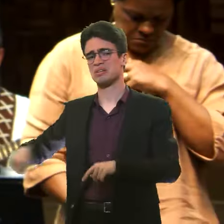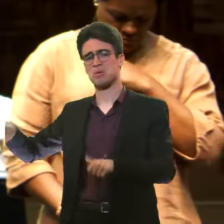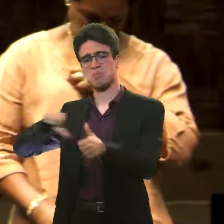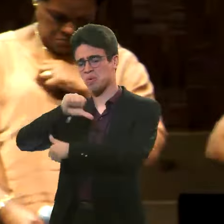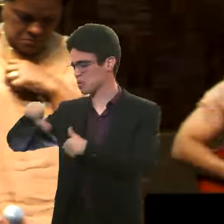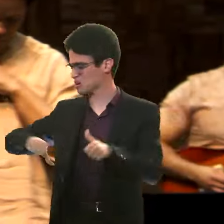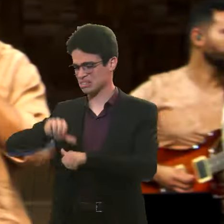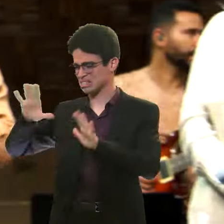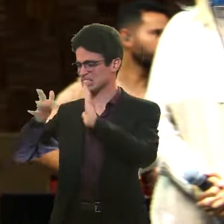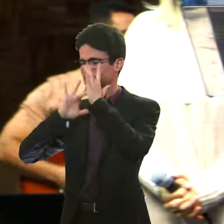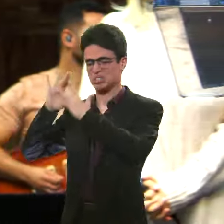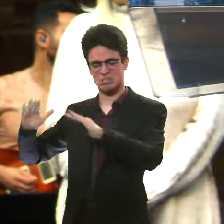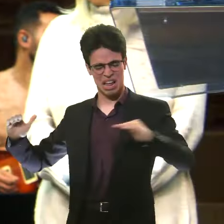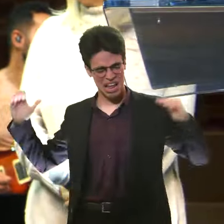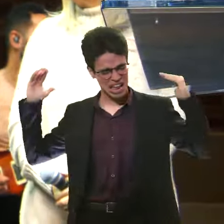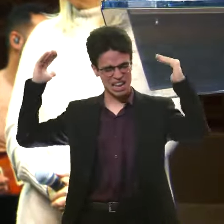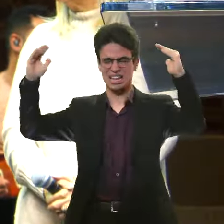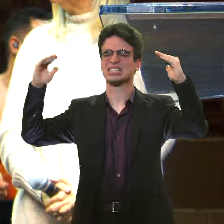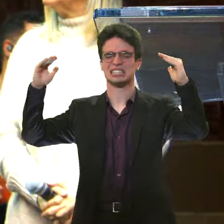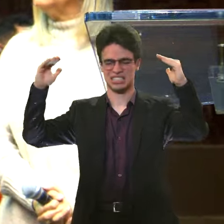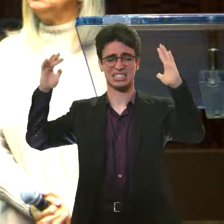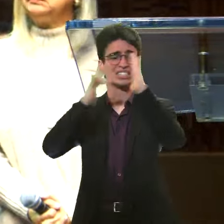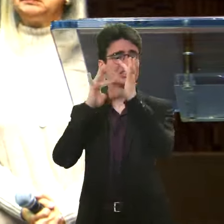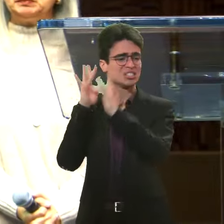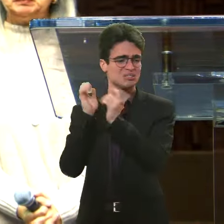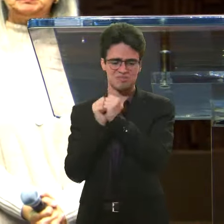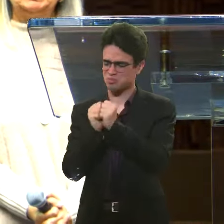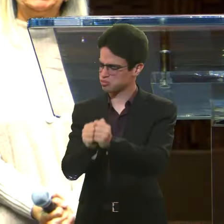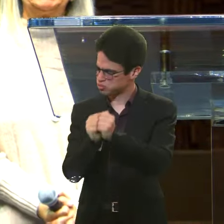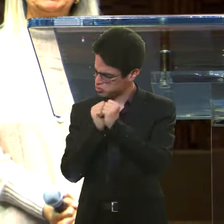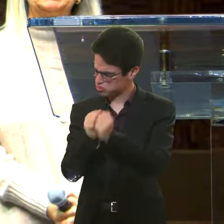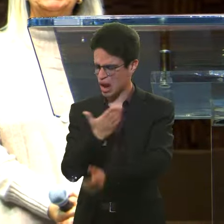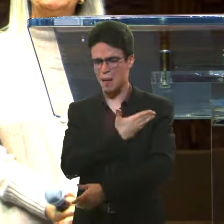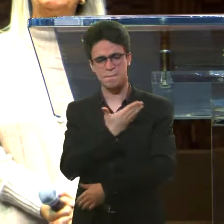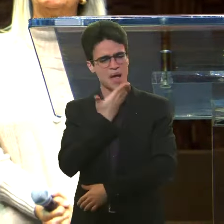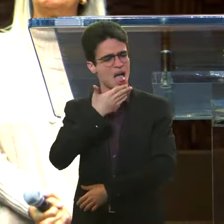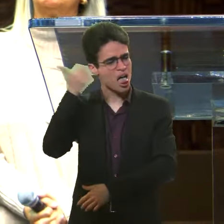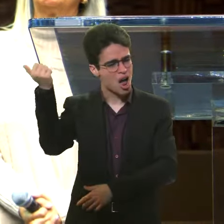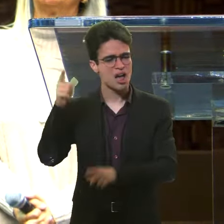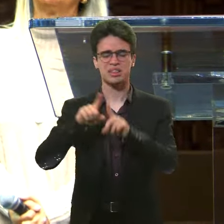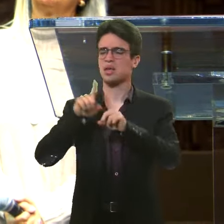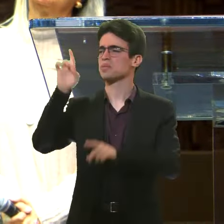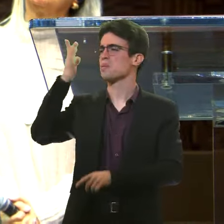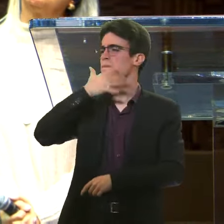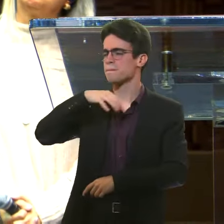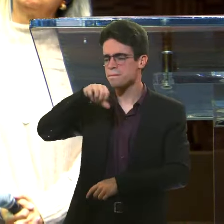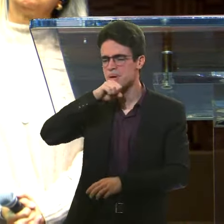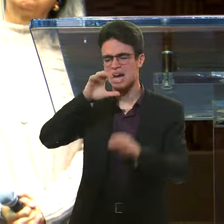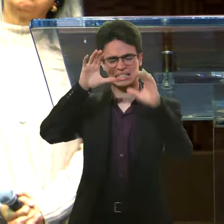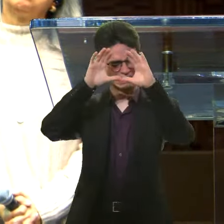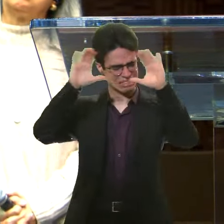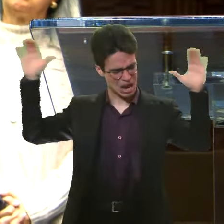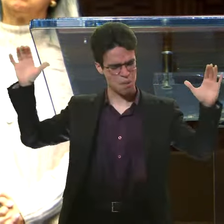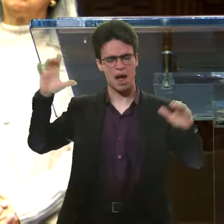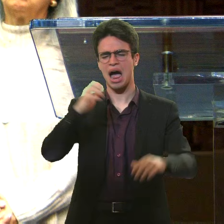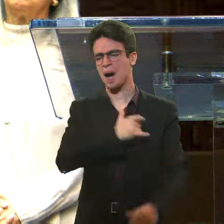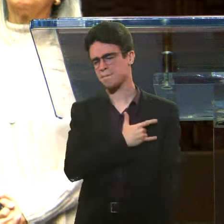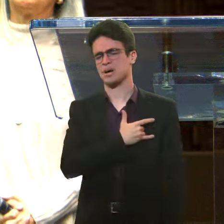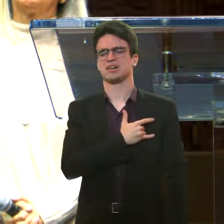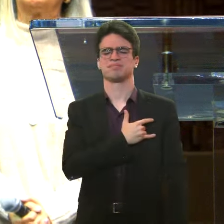não, mas Ele é o companheiro, é o melhor amigo, é o bom pastor, é o Pai do céu que nos ama.